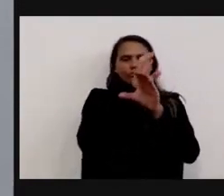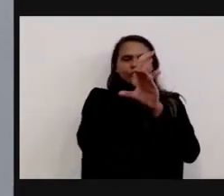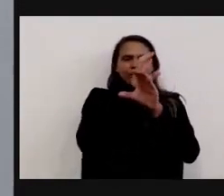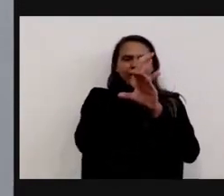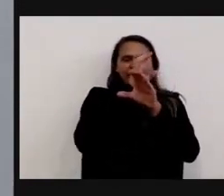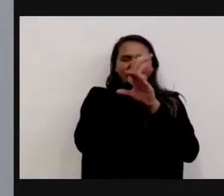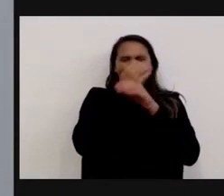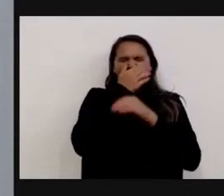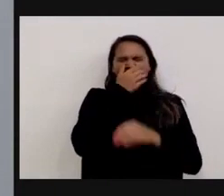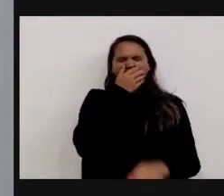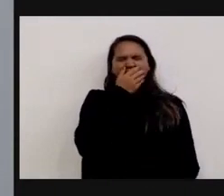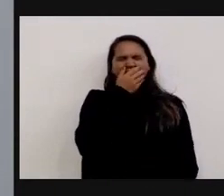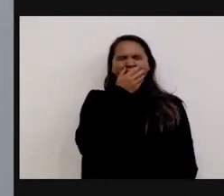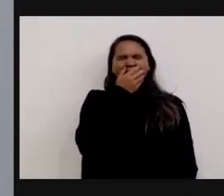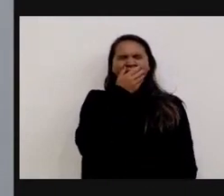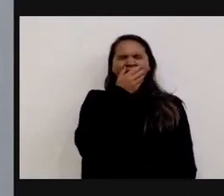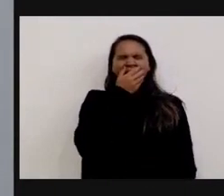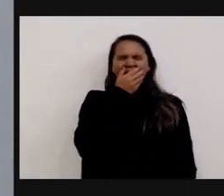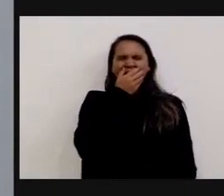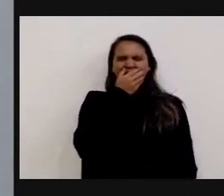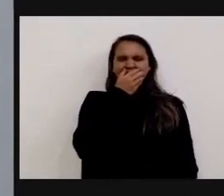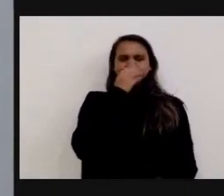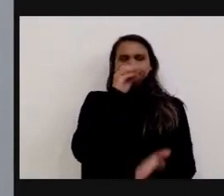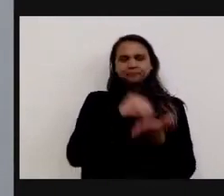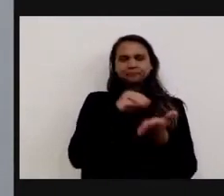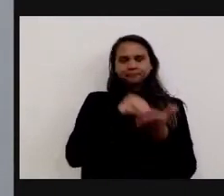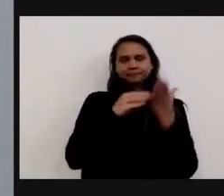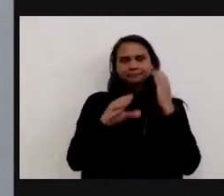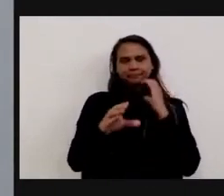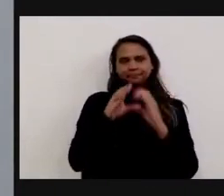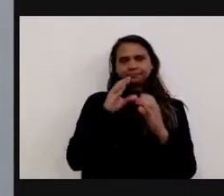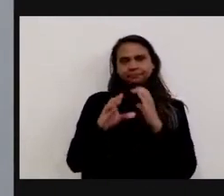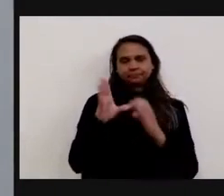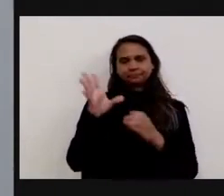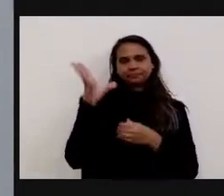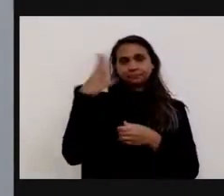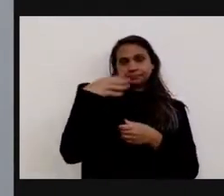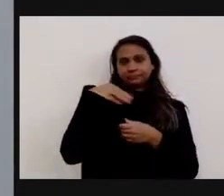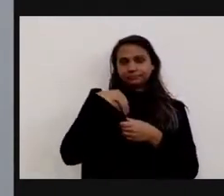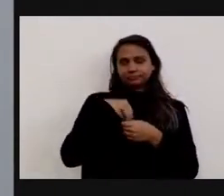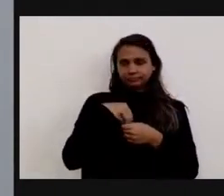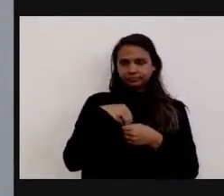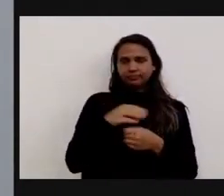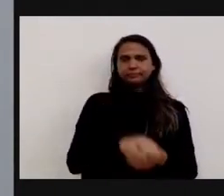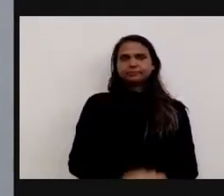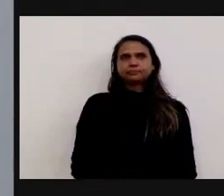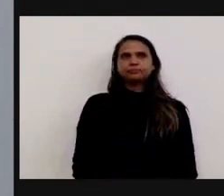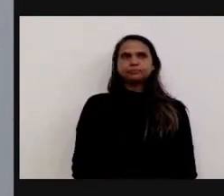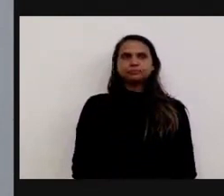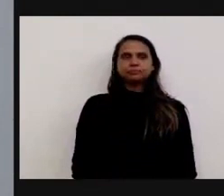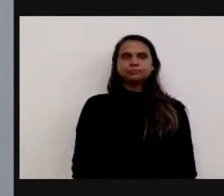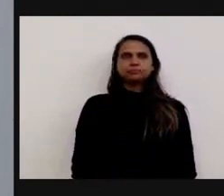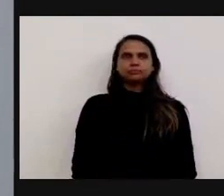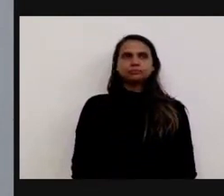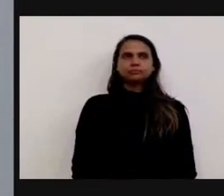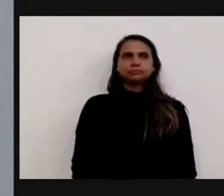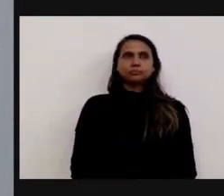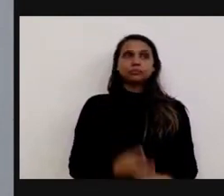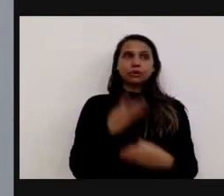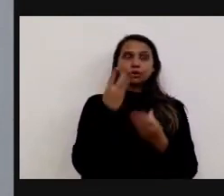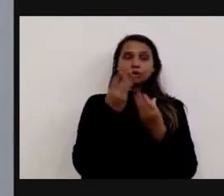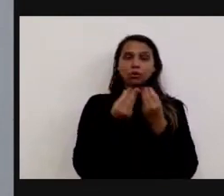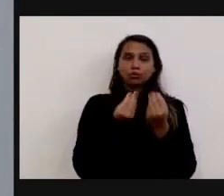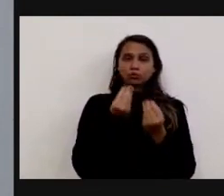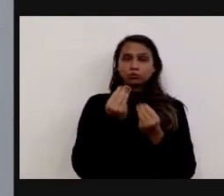falhas na comunicação organizacional interna um monte E aí ficou quando eu fiz o